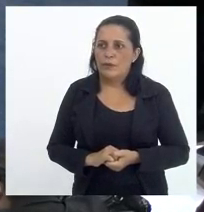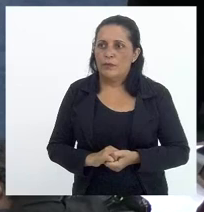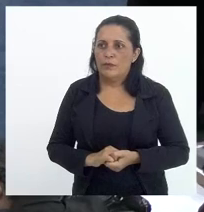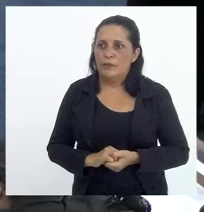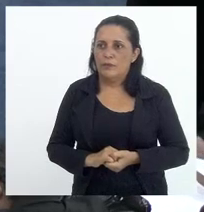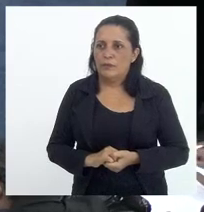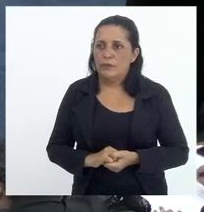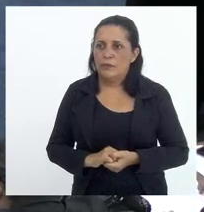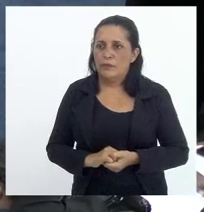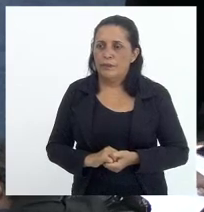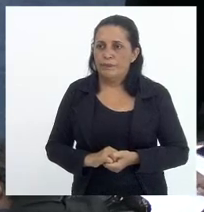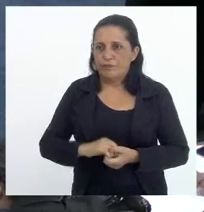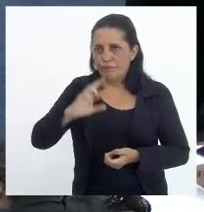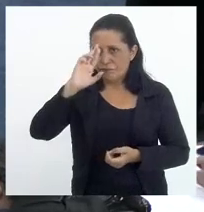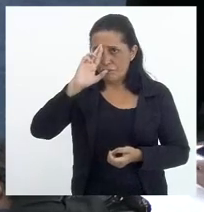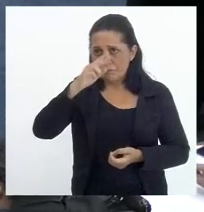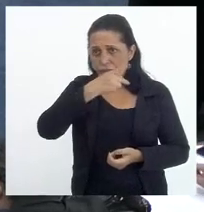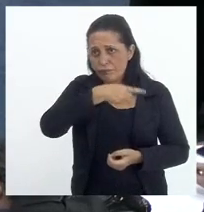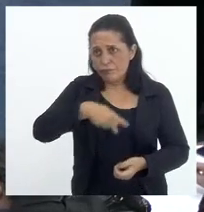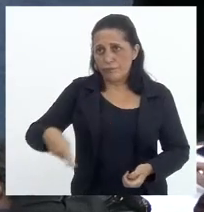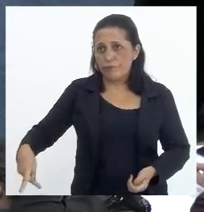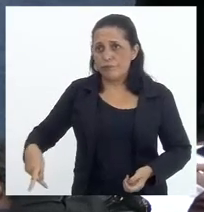Senhor presidente,